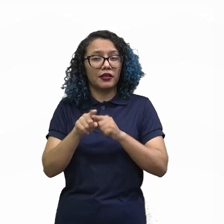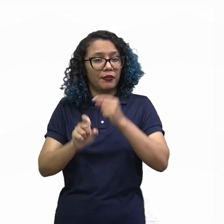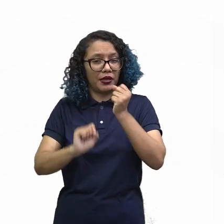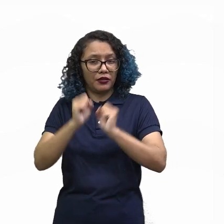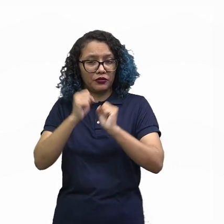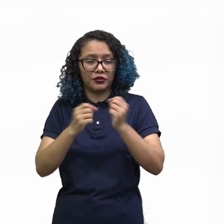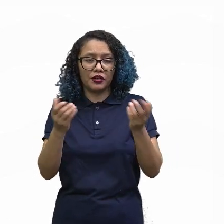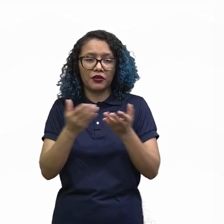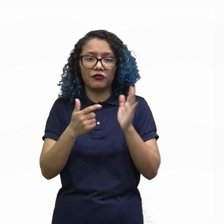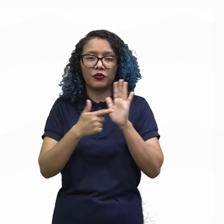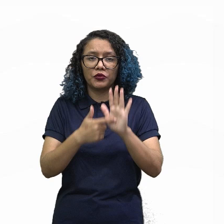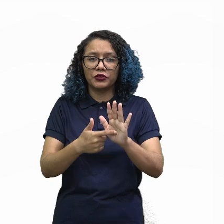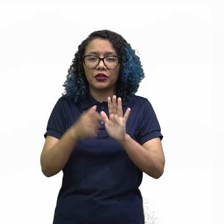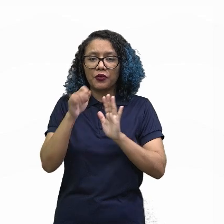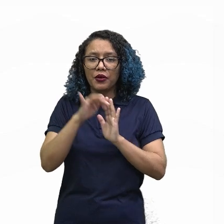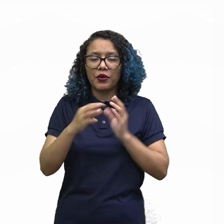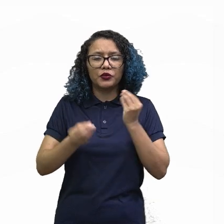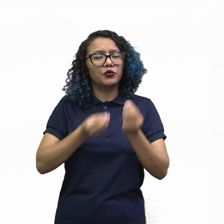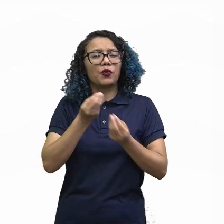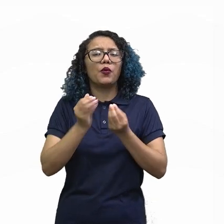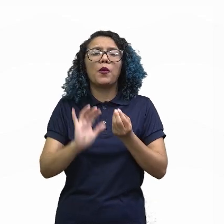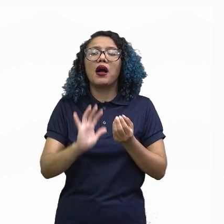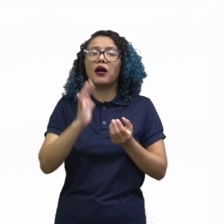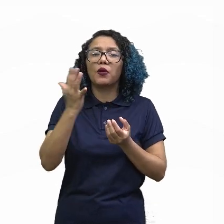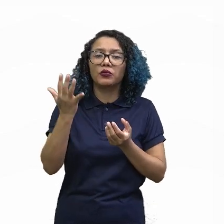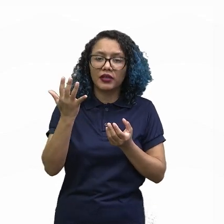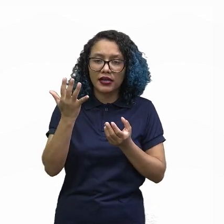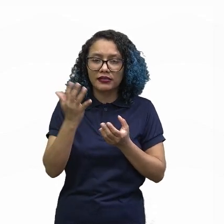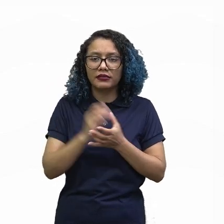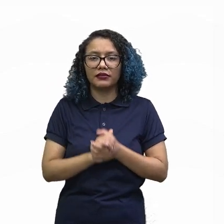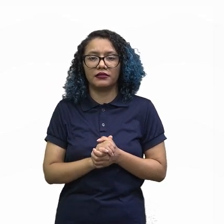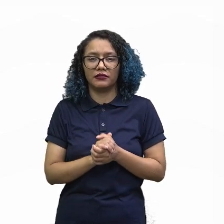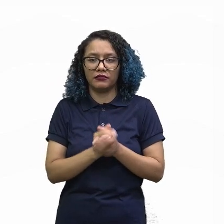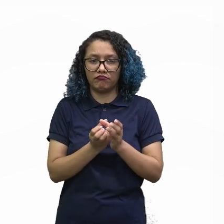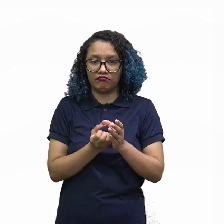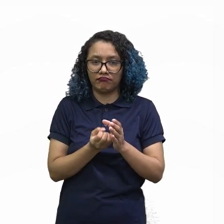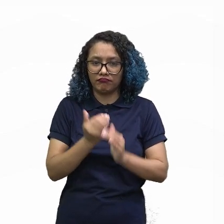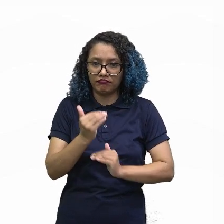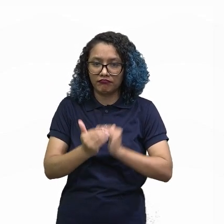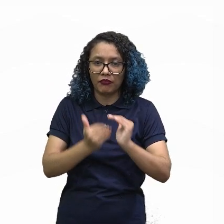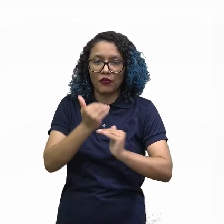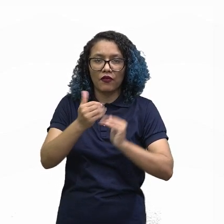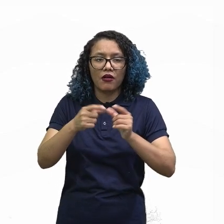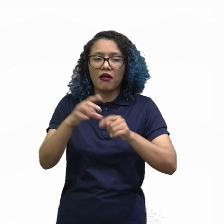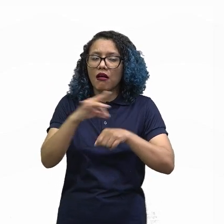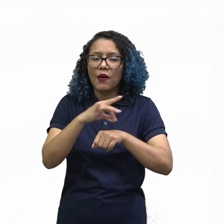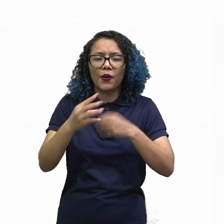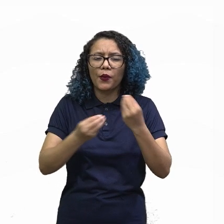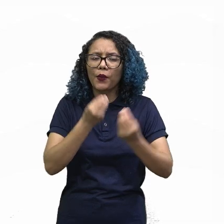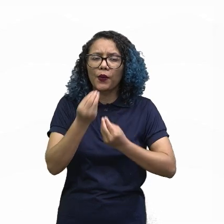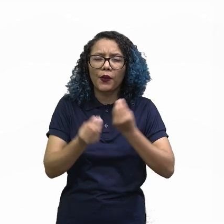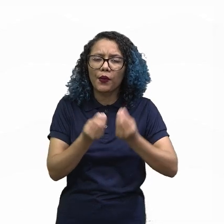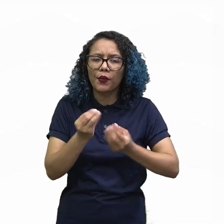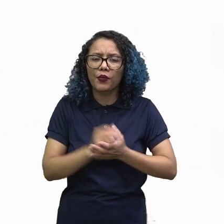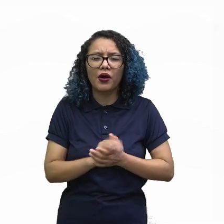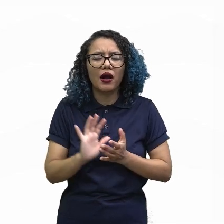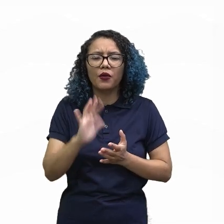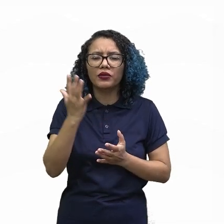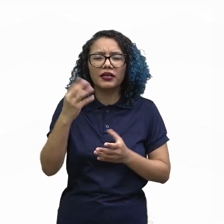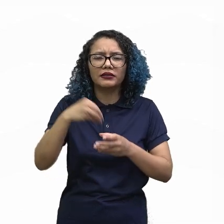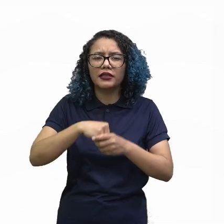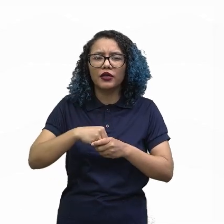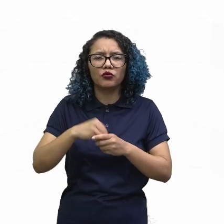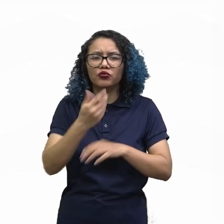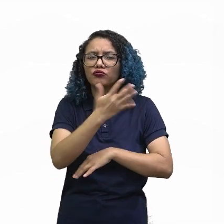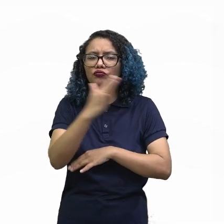você observar como é essa formação aí do carvão mineral, né? A formação, como é que ele se forma na